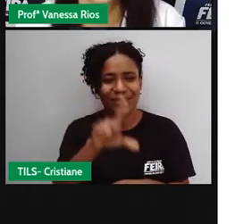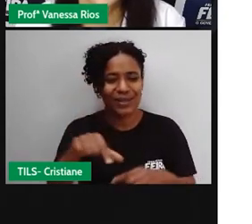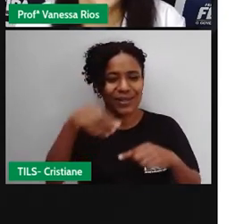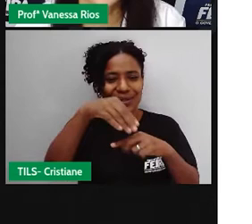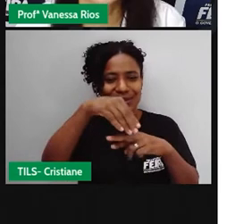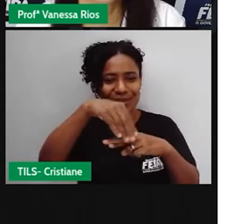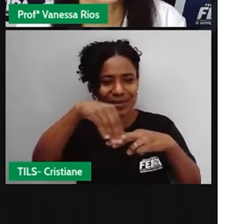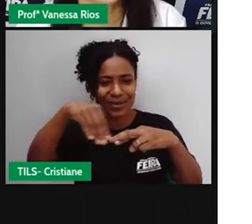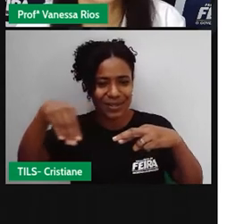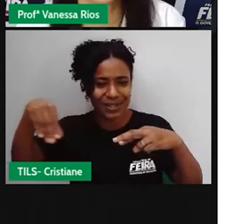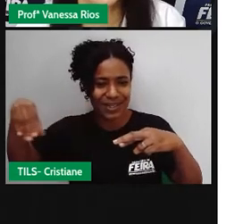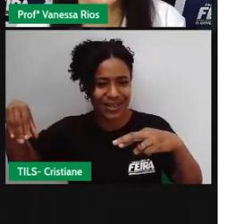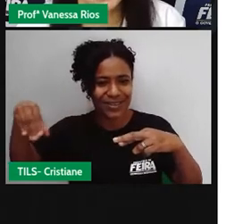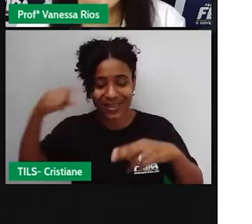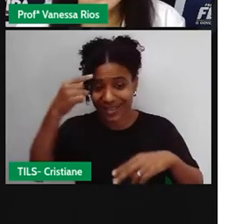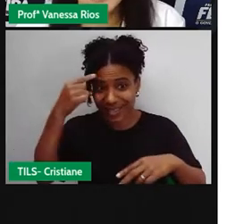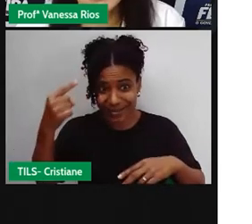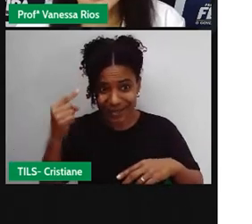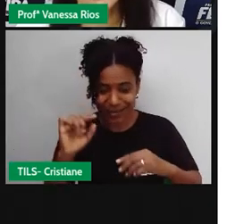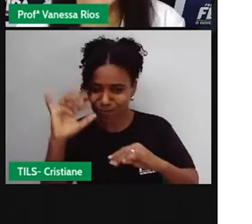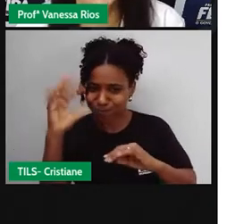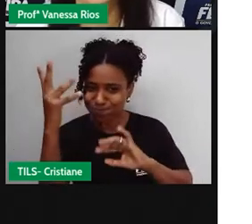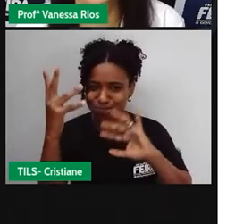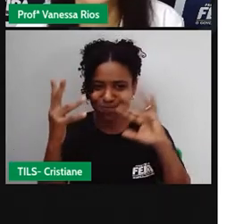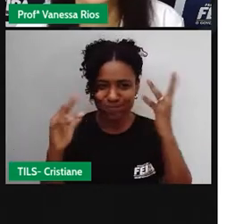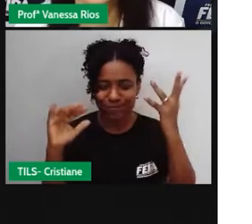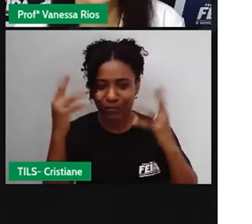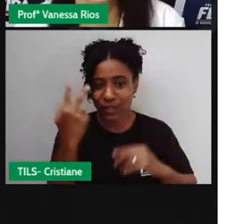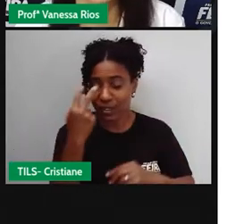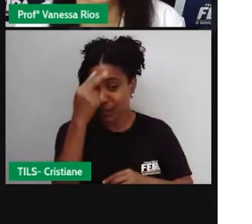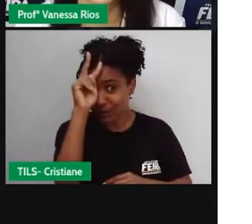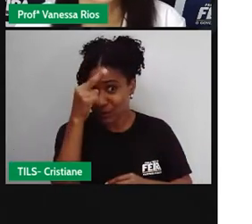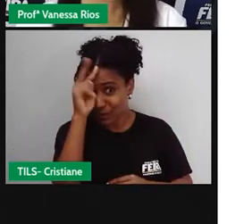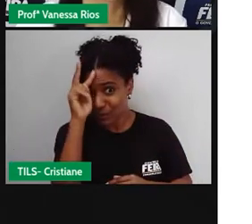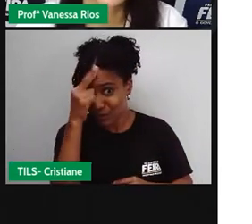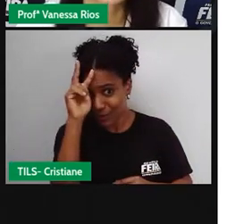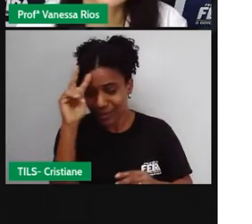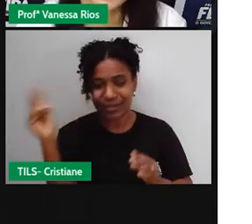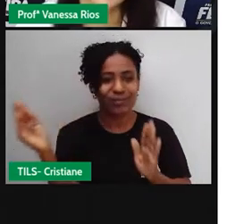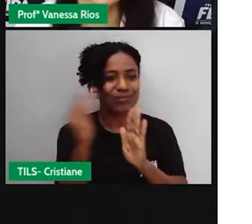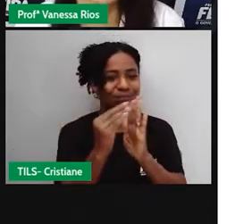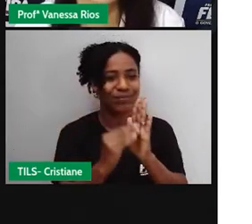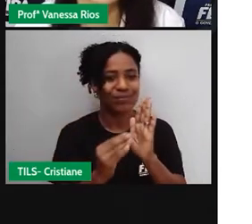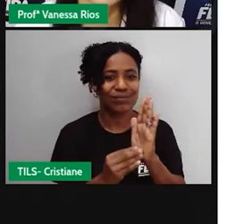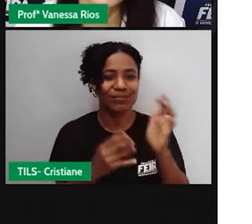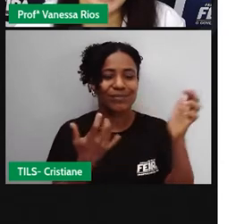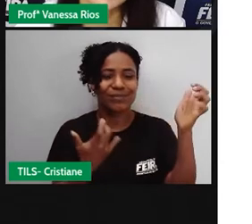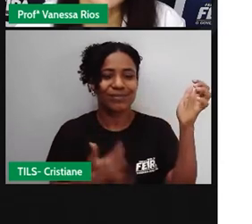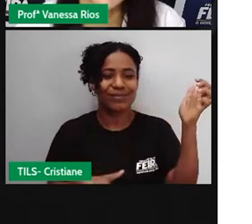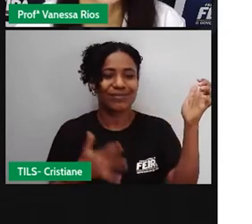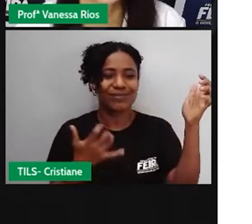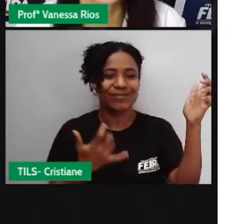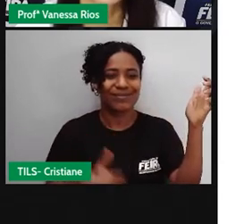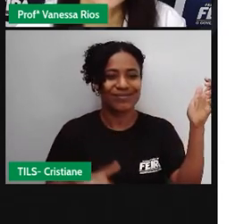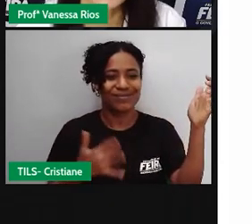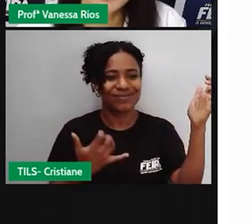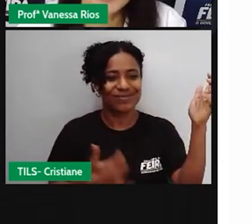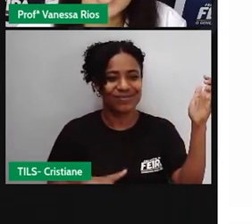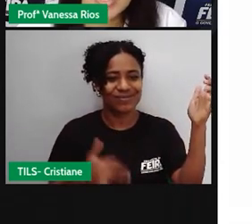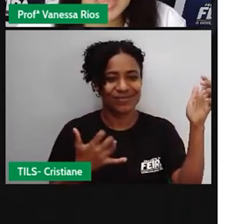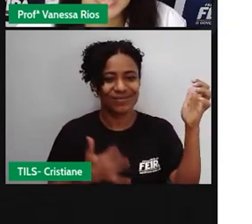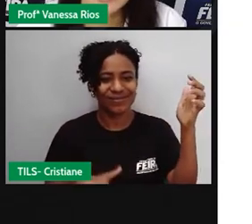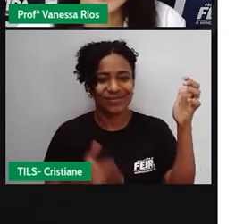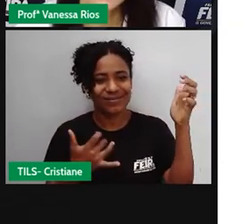as histórias e os causos passados pelos trovadores, eles eram acompanhados aí de musicalidade, de